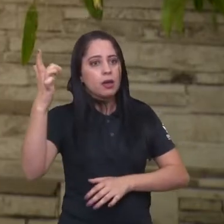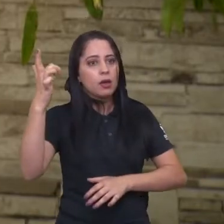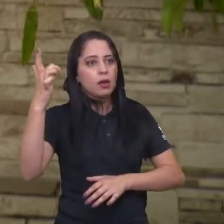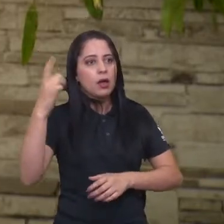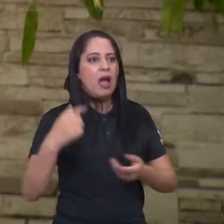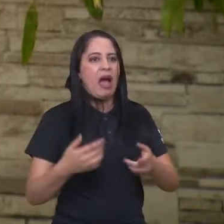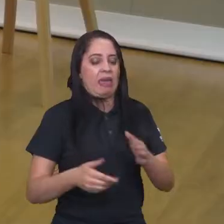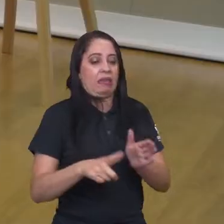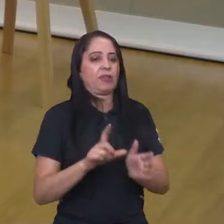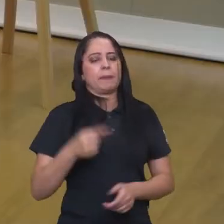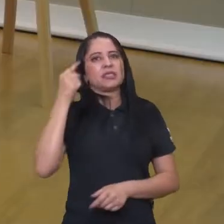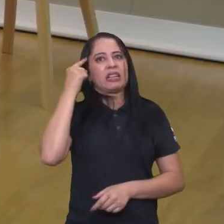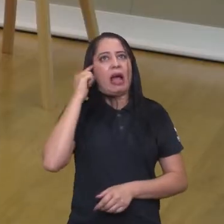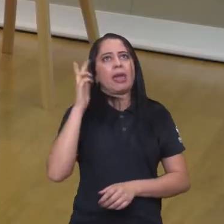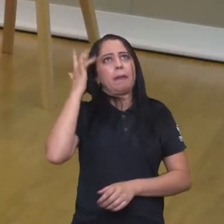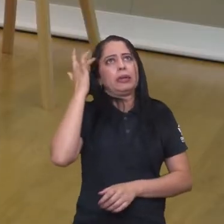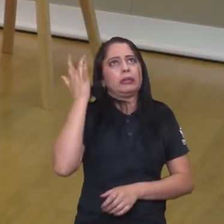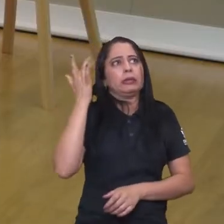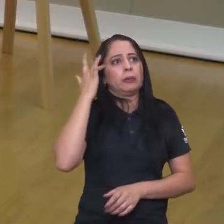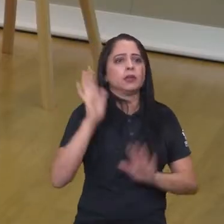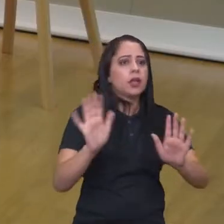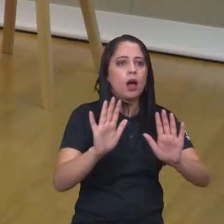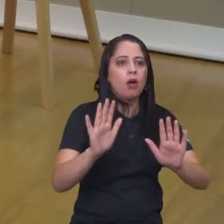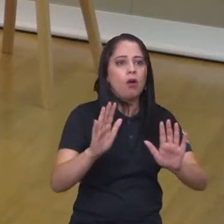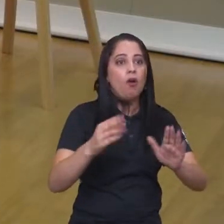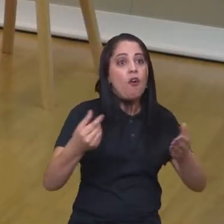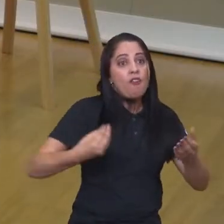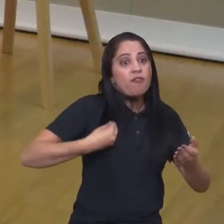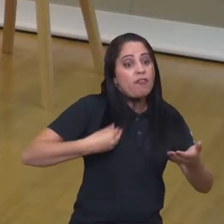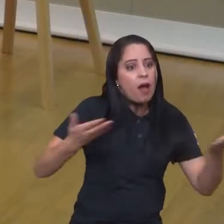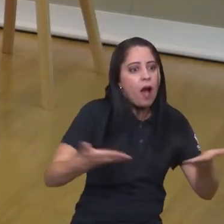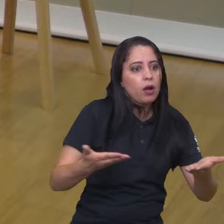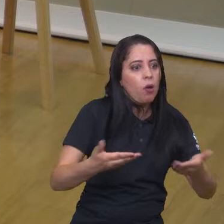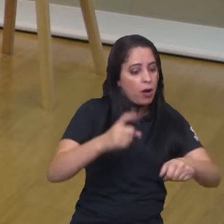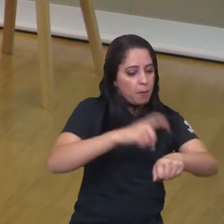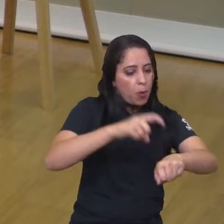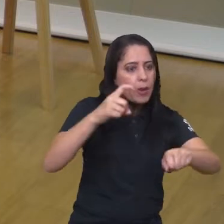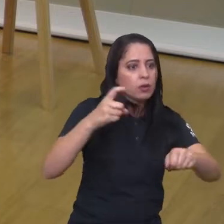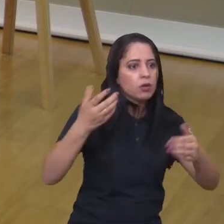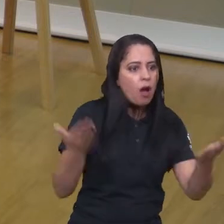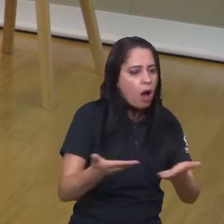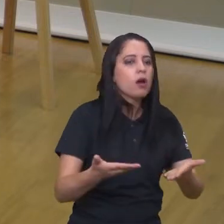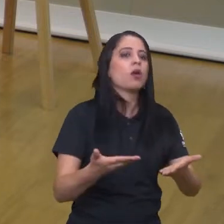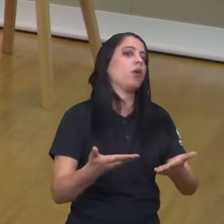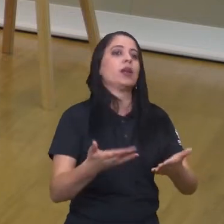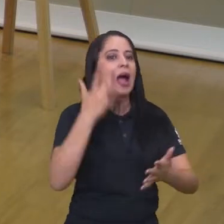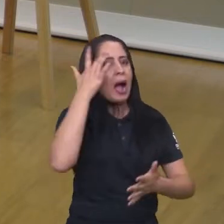o hoje. É o hoje, é o momento, é nesse instante. O amanhã é outro dia.